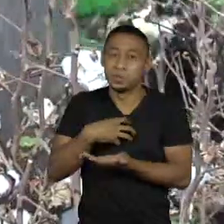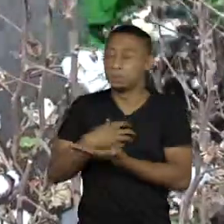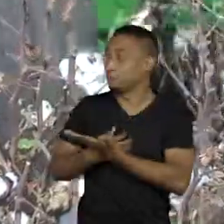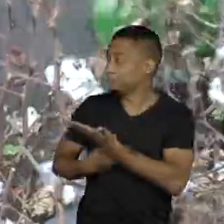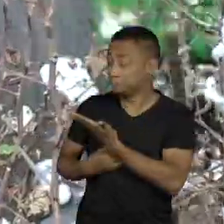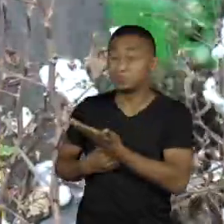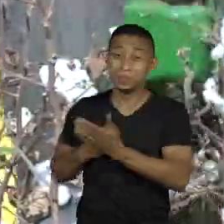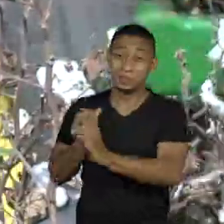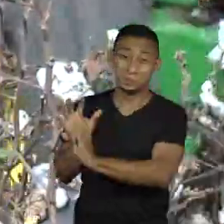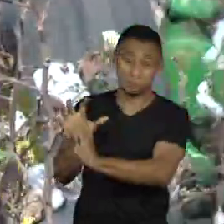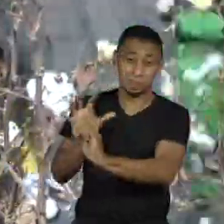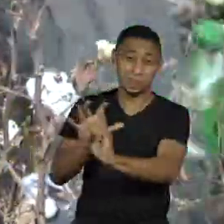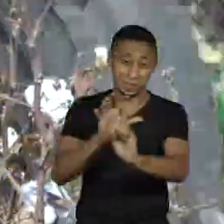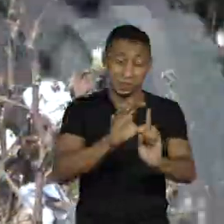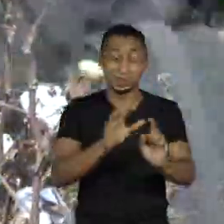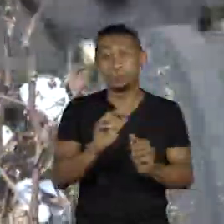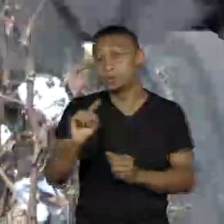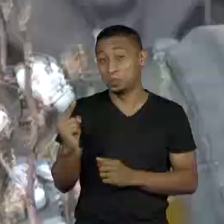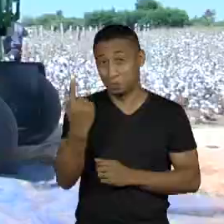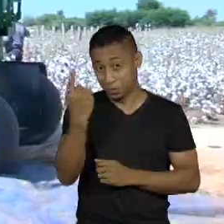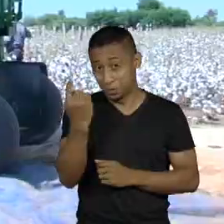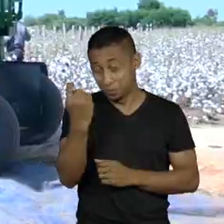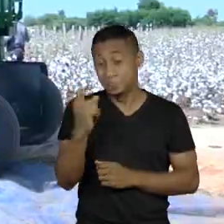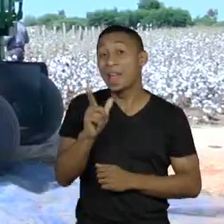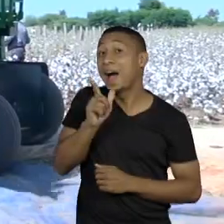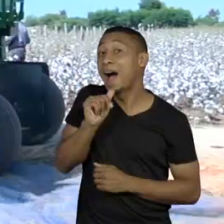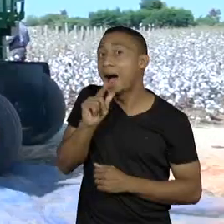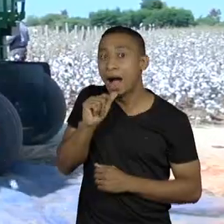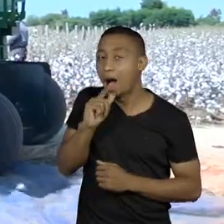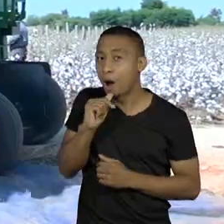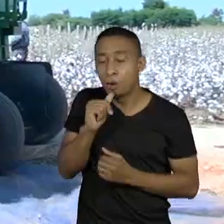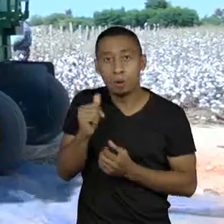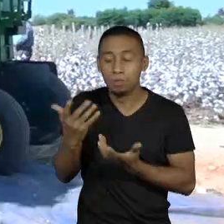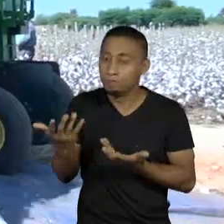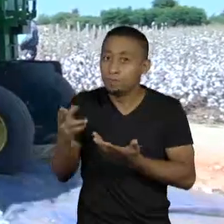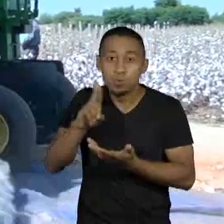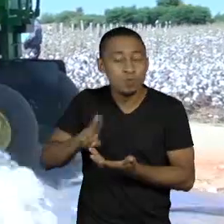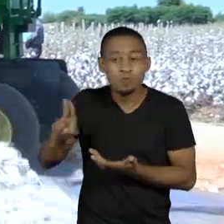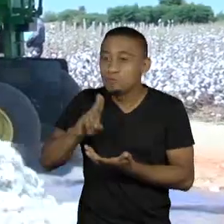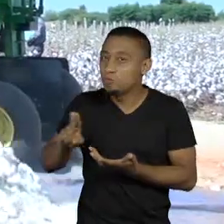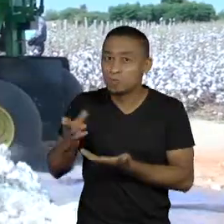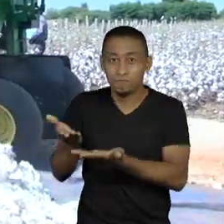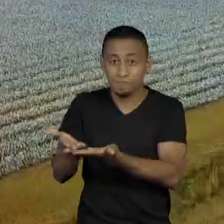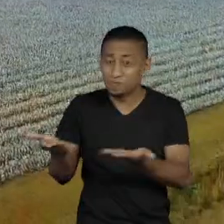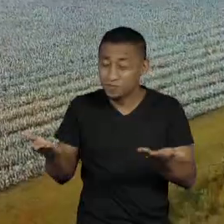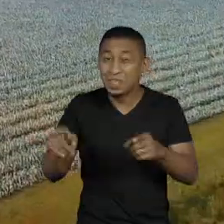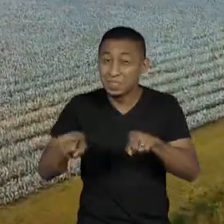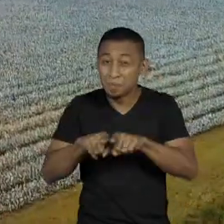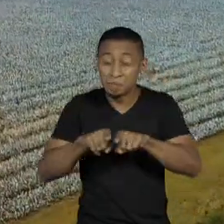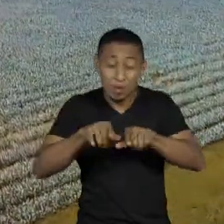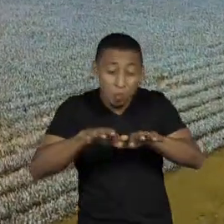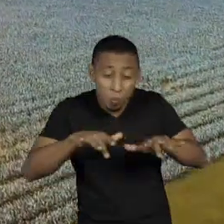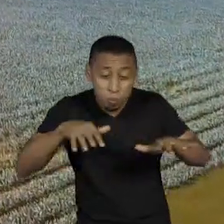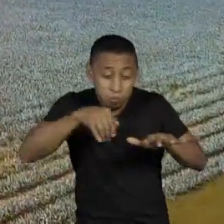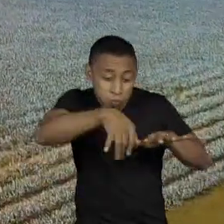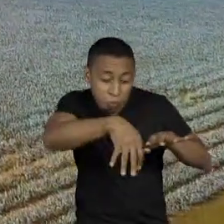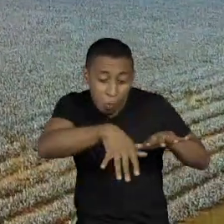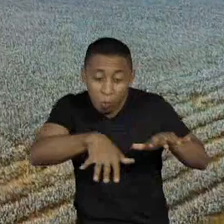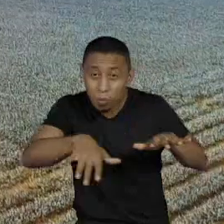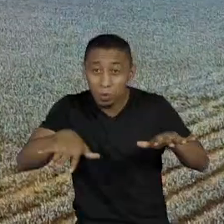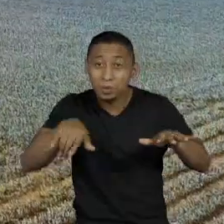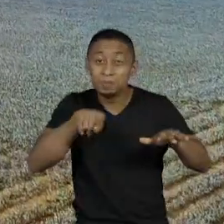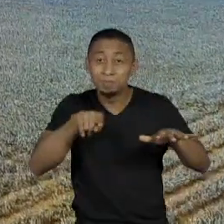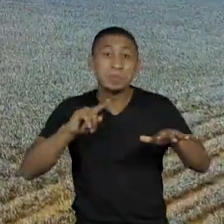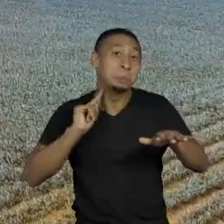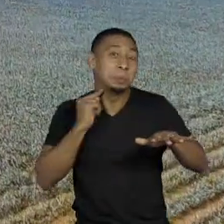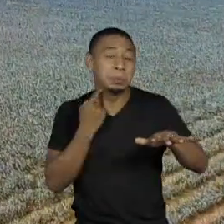muito impactantes. Uma delas é o consumo de água, né? Existe também uma questão de contaminação do solo, fauna e flora pelos produtos usados